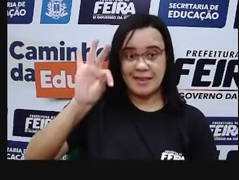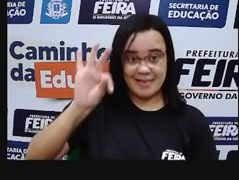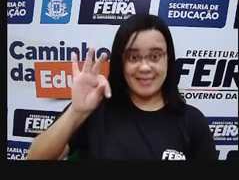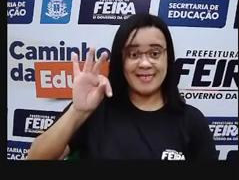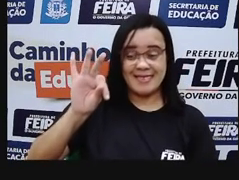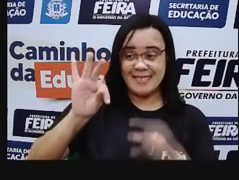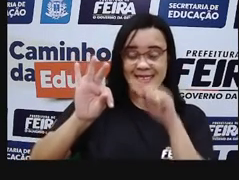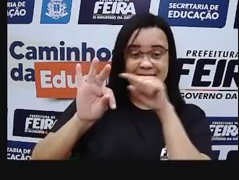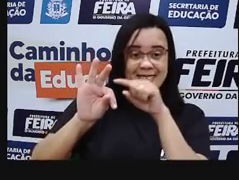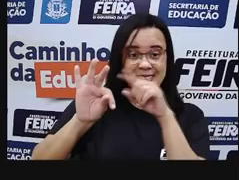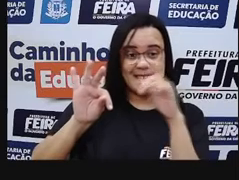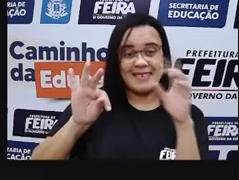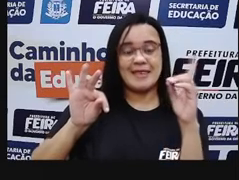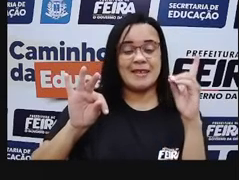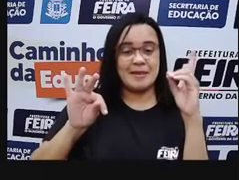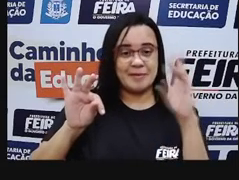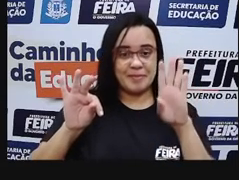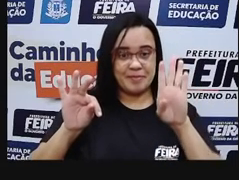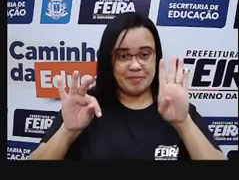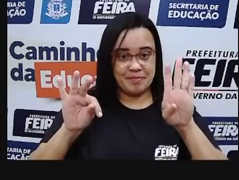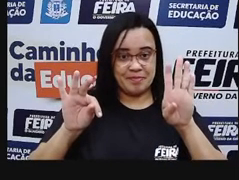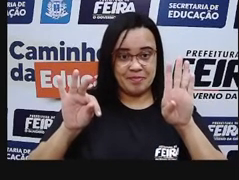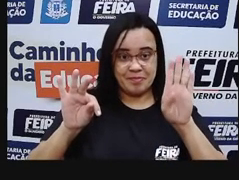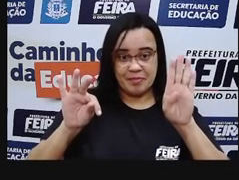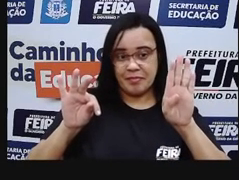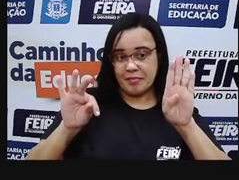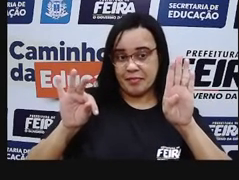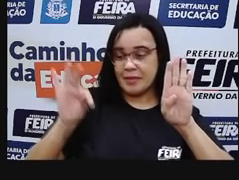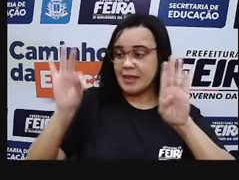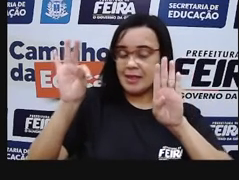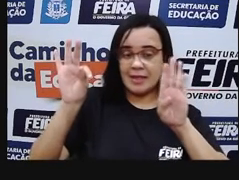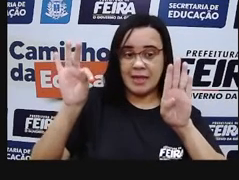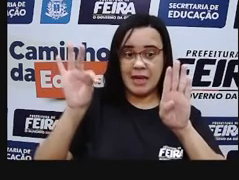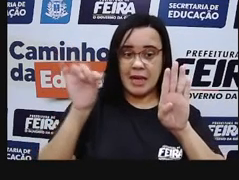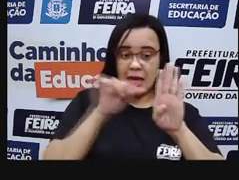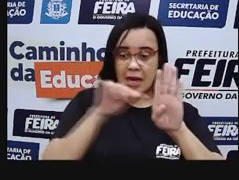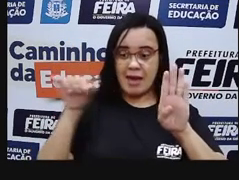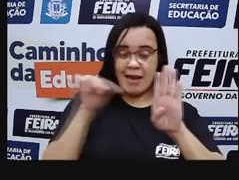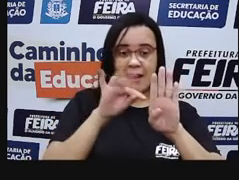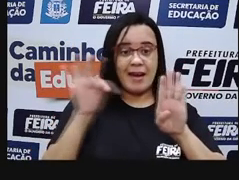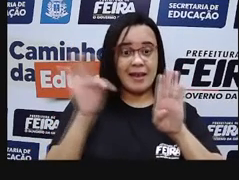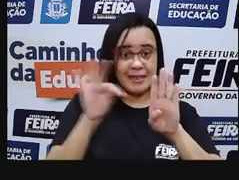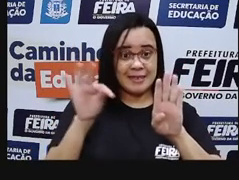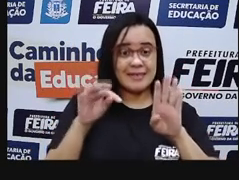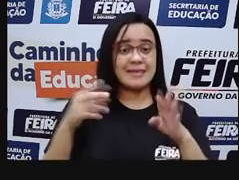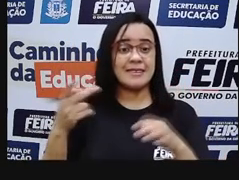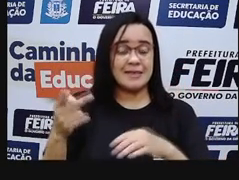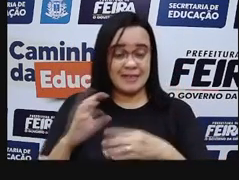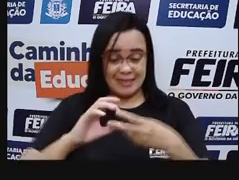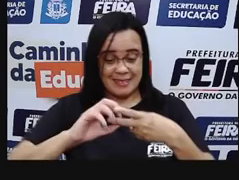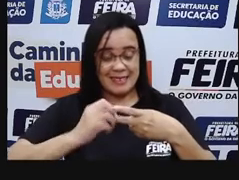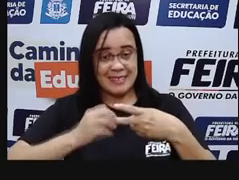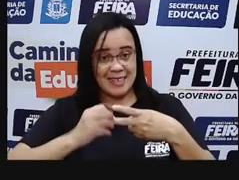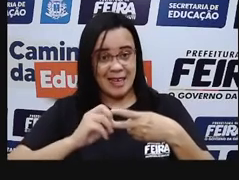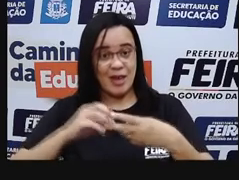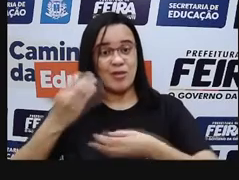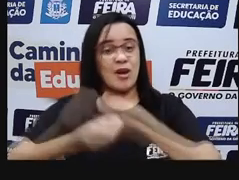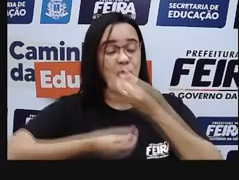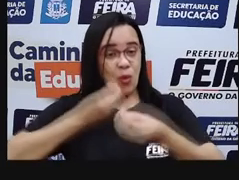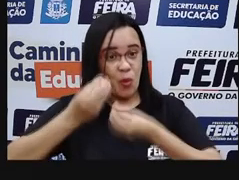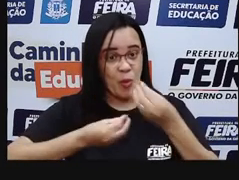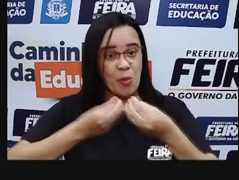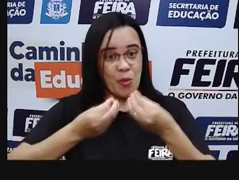célula né é da Santa saber quanto até elas não têm receptores